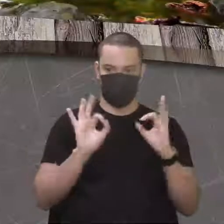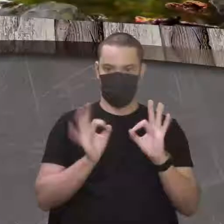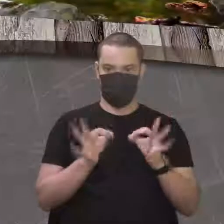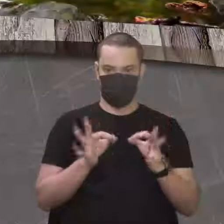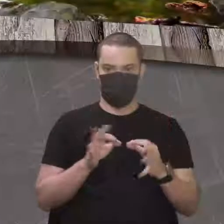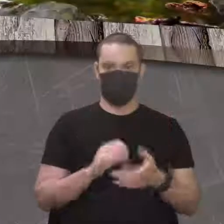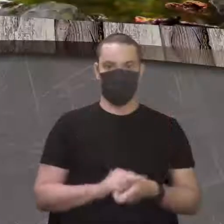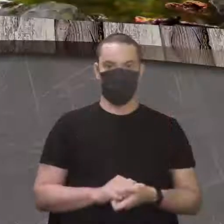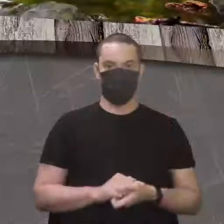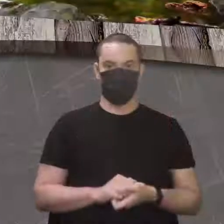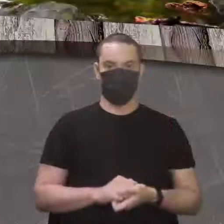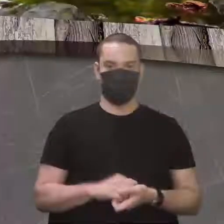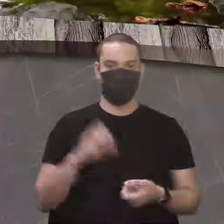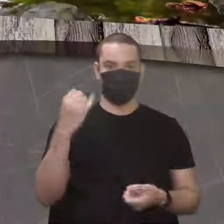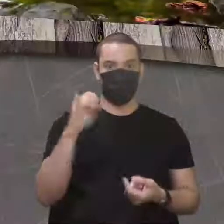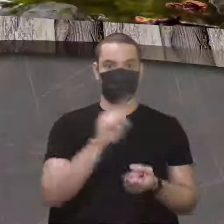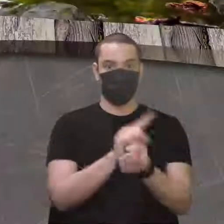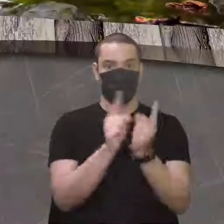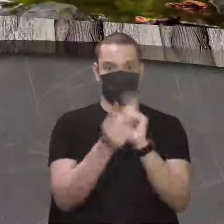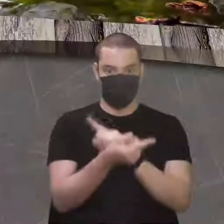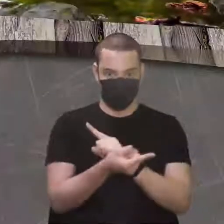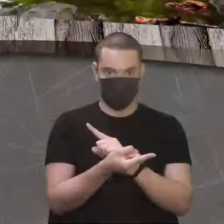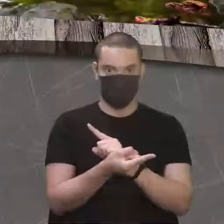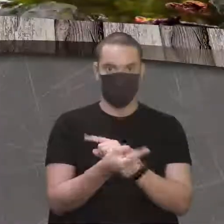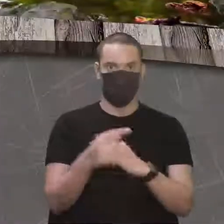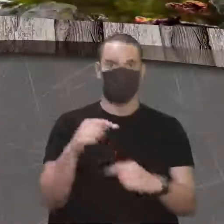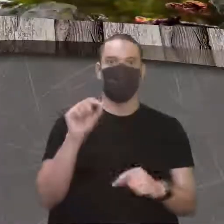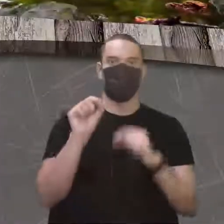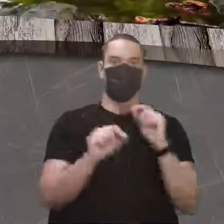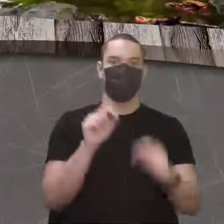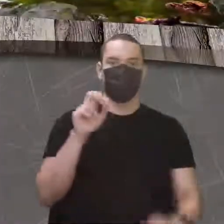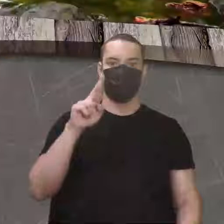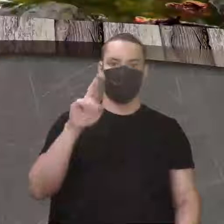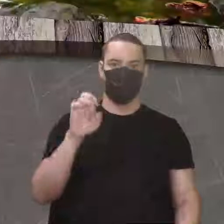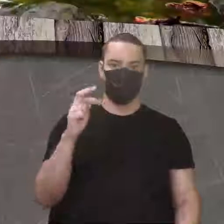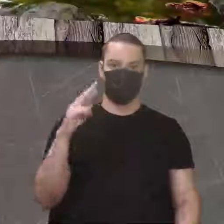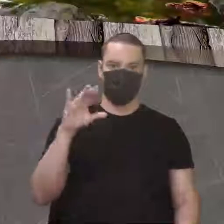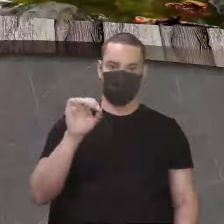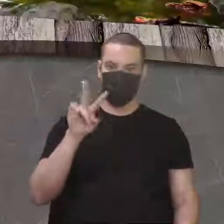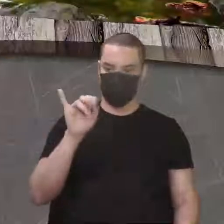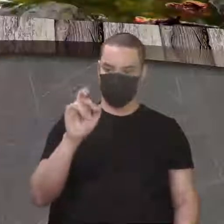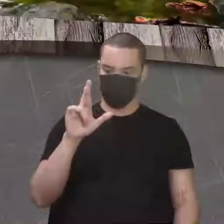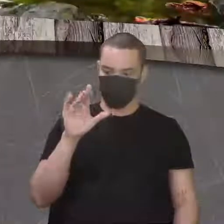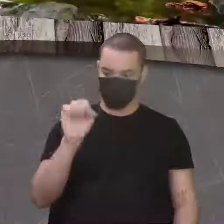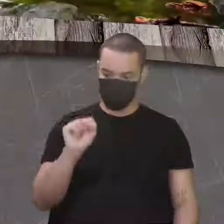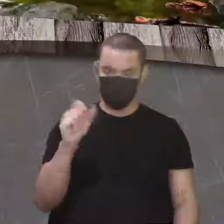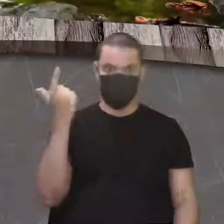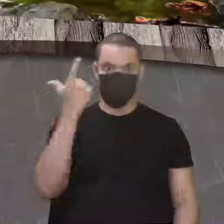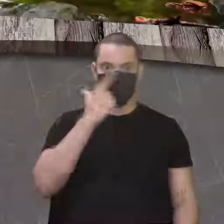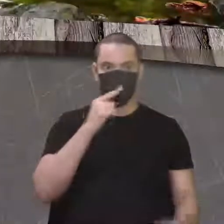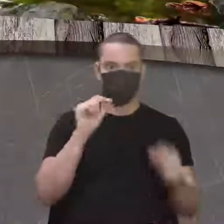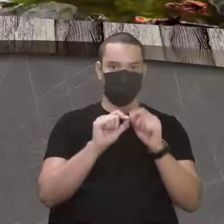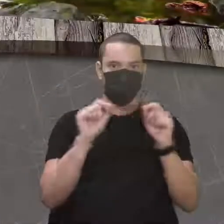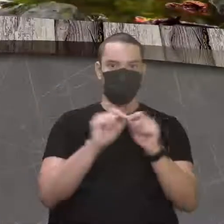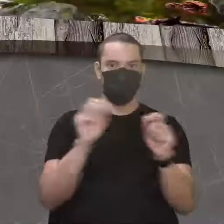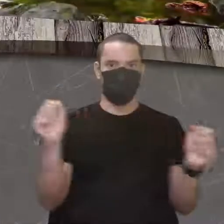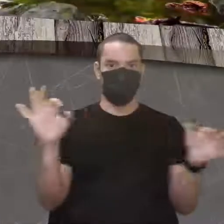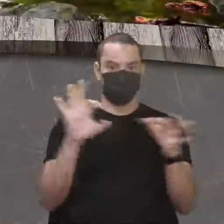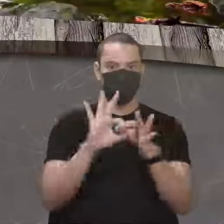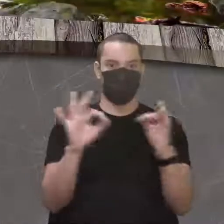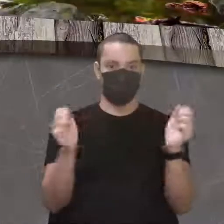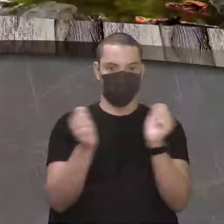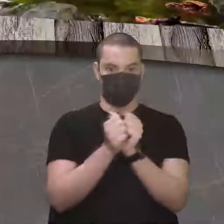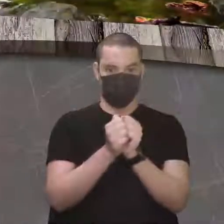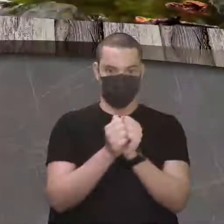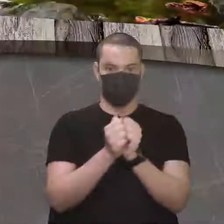bom? O contrário do DNA do retrovírus, que ele consegue conectar o seu material ao da célula